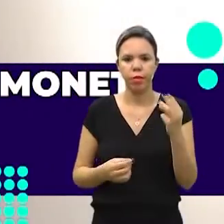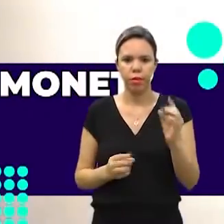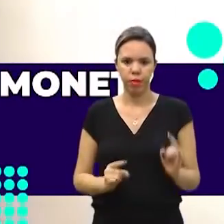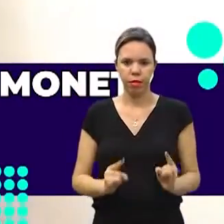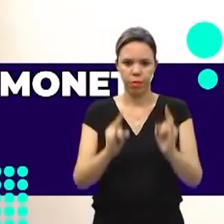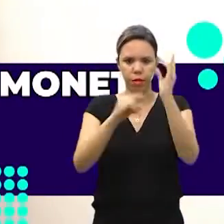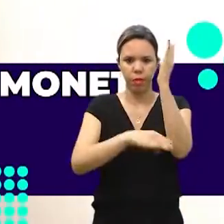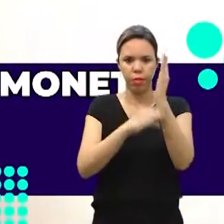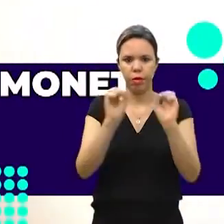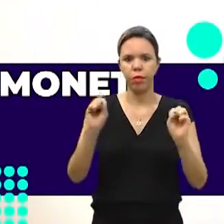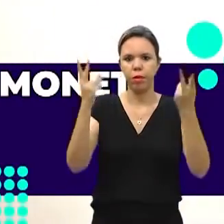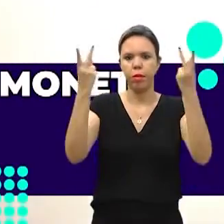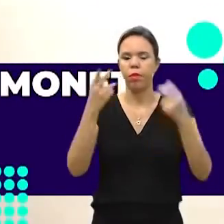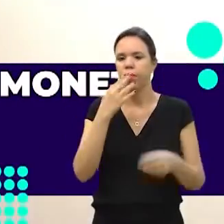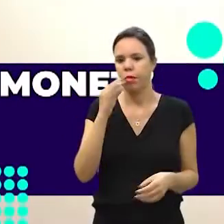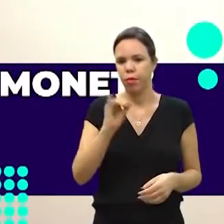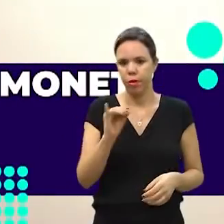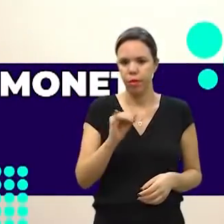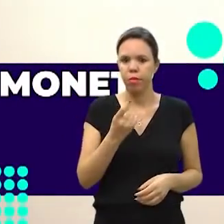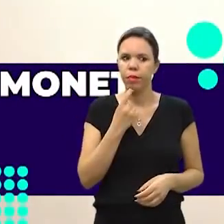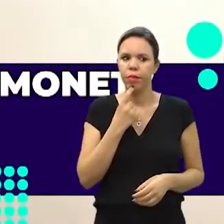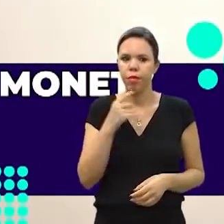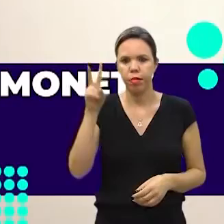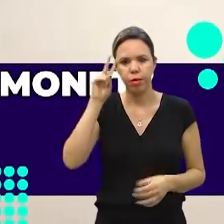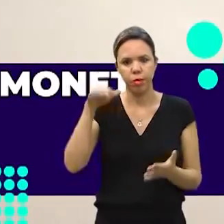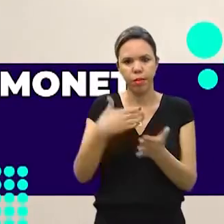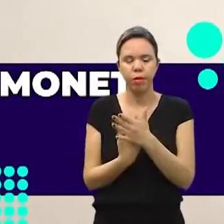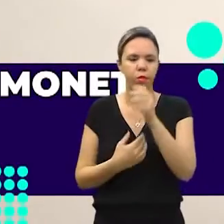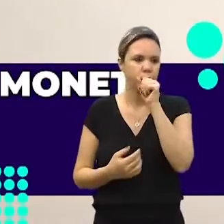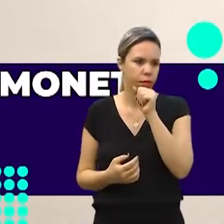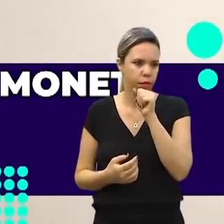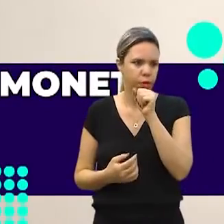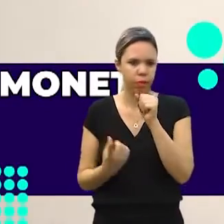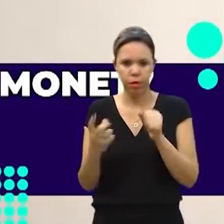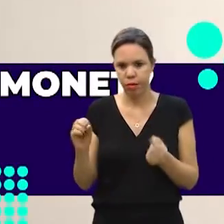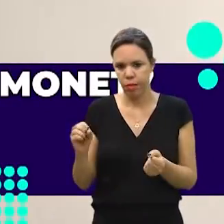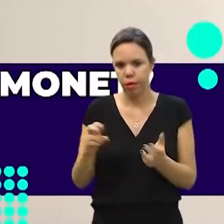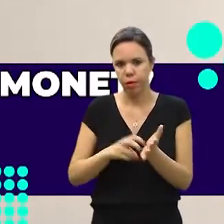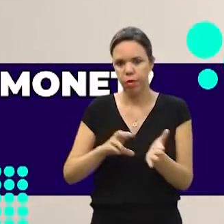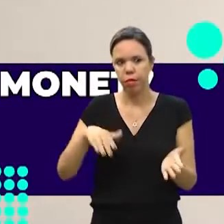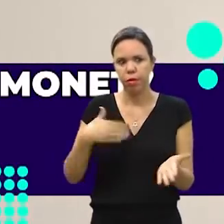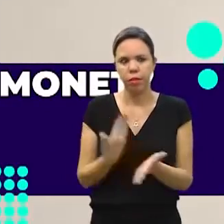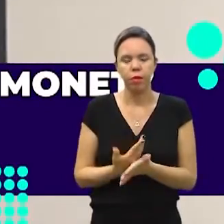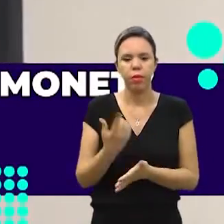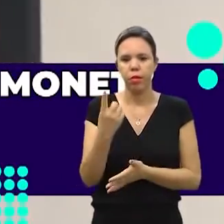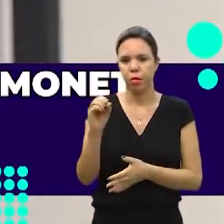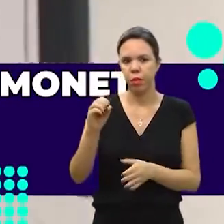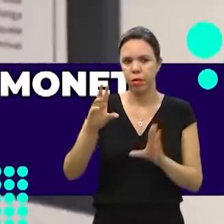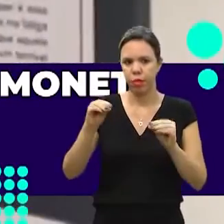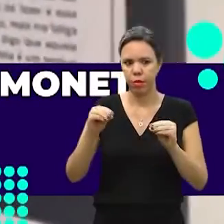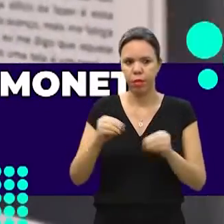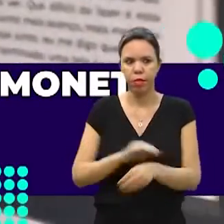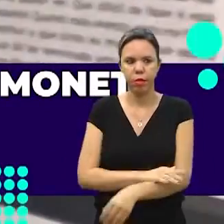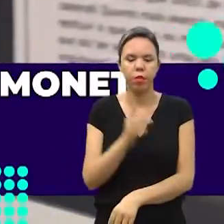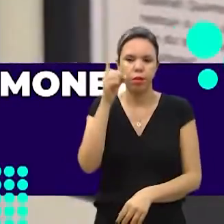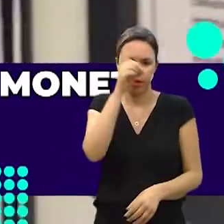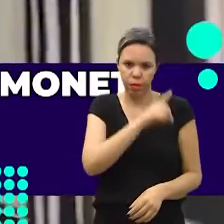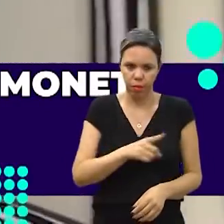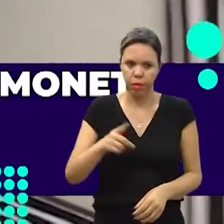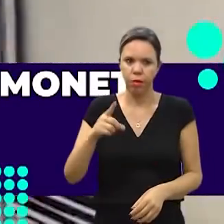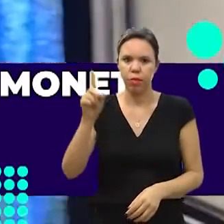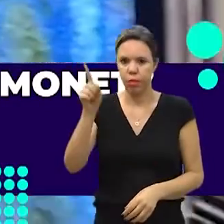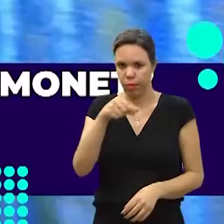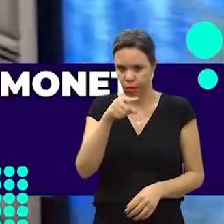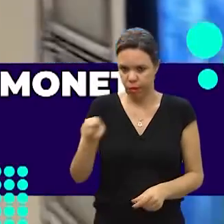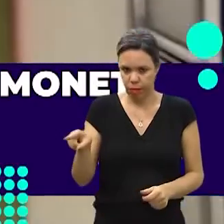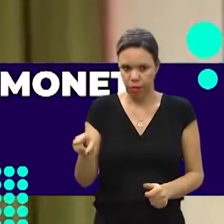de eventos no 3º piso do Shopping Guatemi Campinas, de segunda a sábado, das 10 da manhã às 10 da noite,